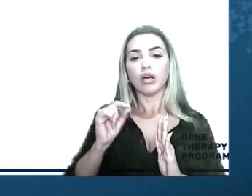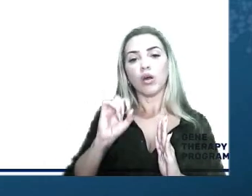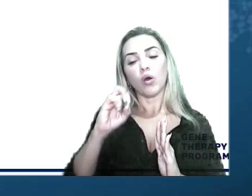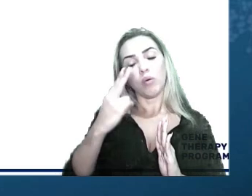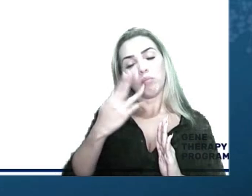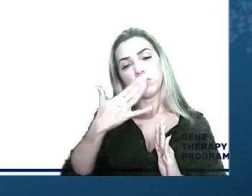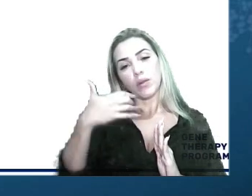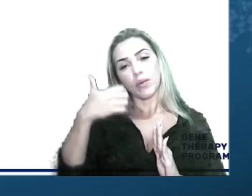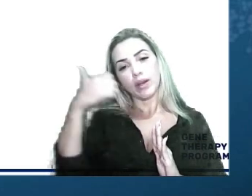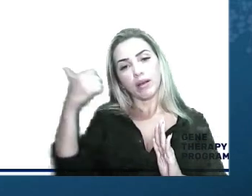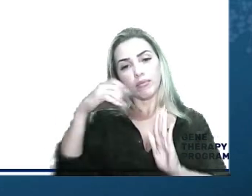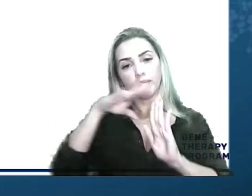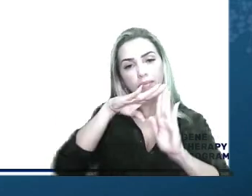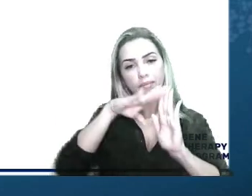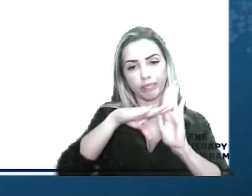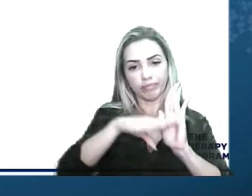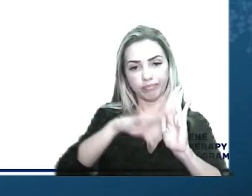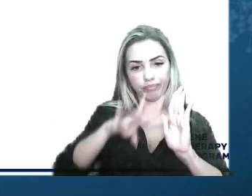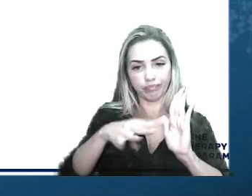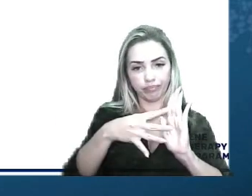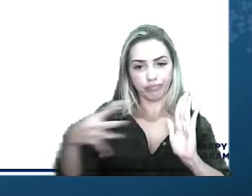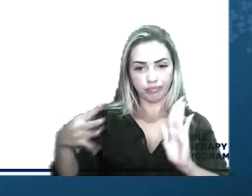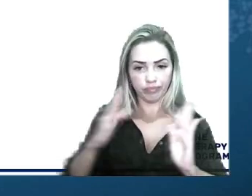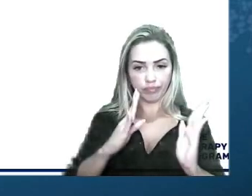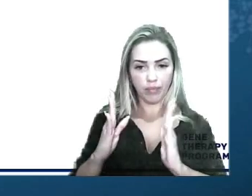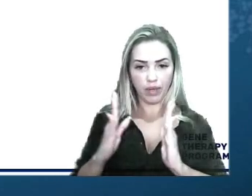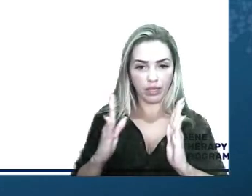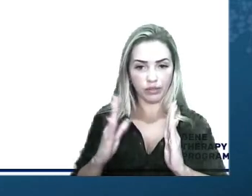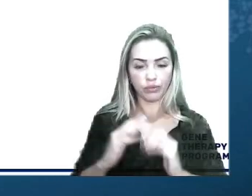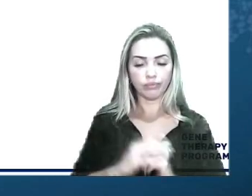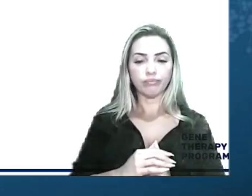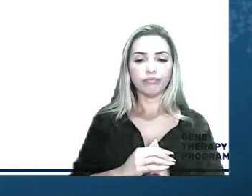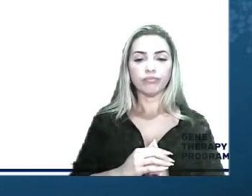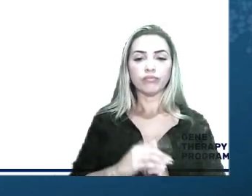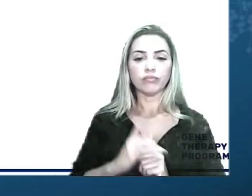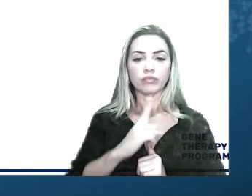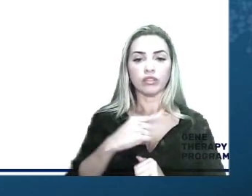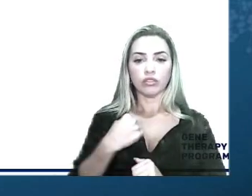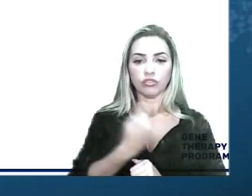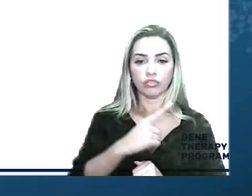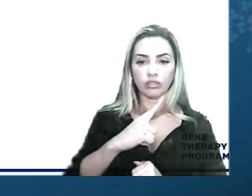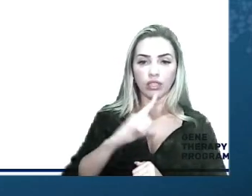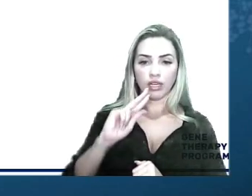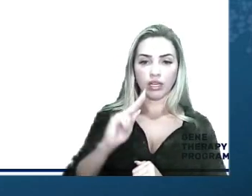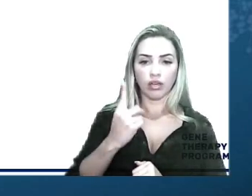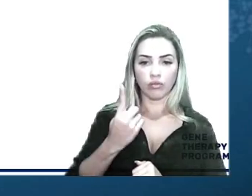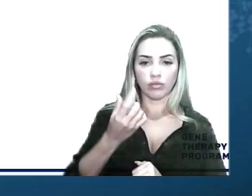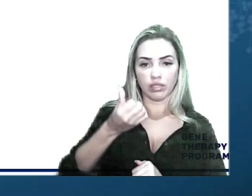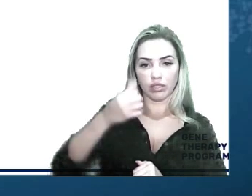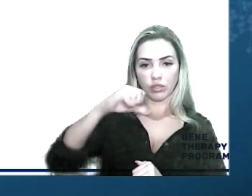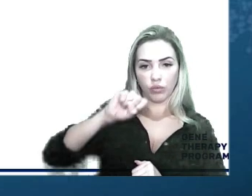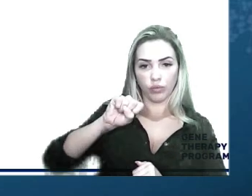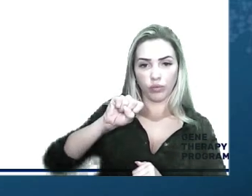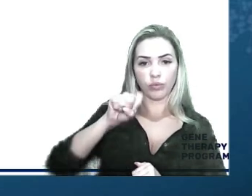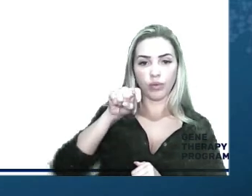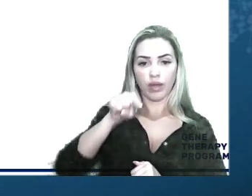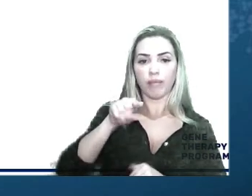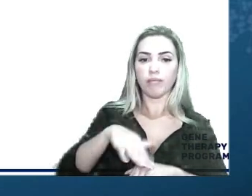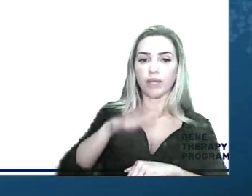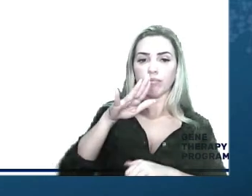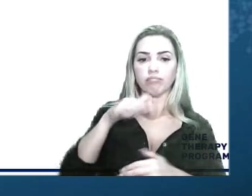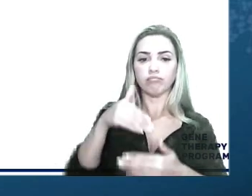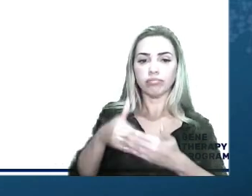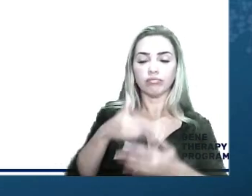melhorando o cronograma. A gente tem essa com o HU68, que é muito